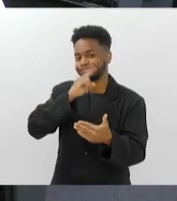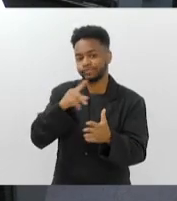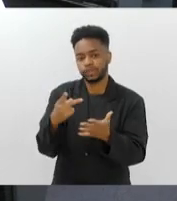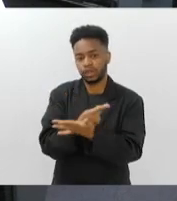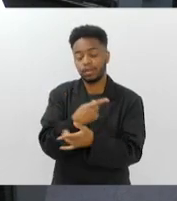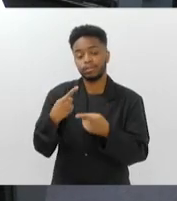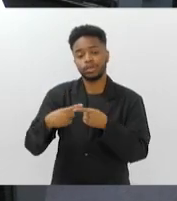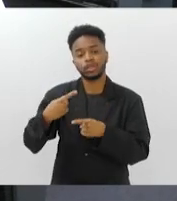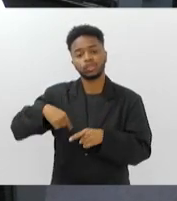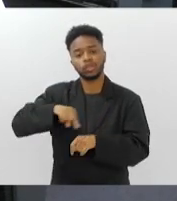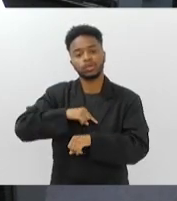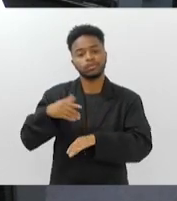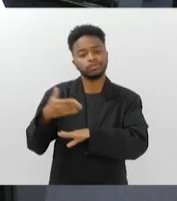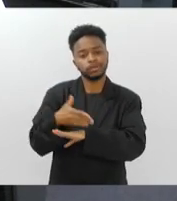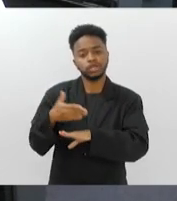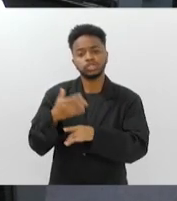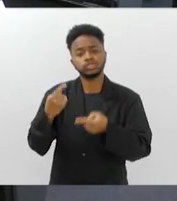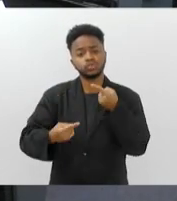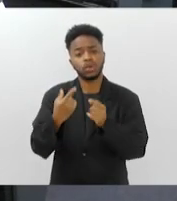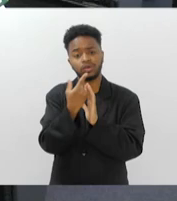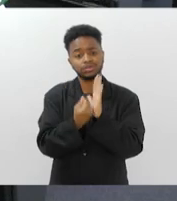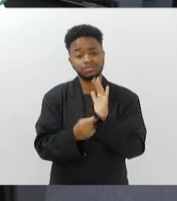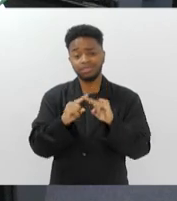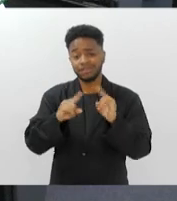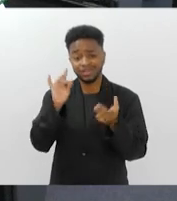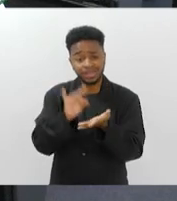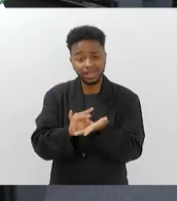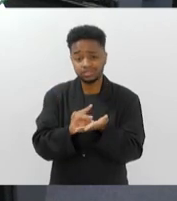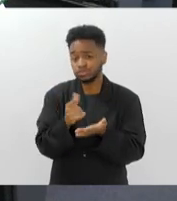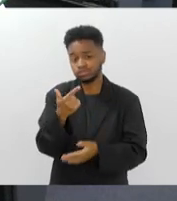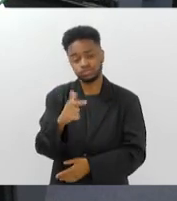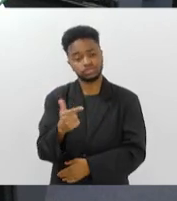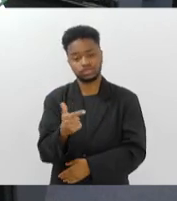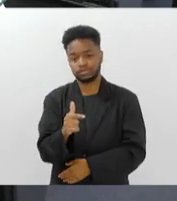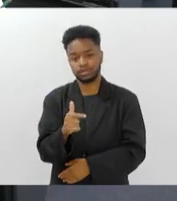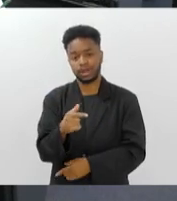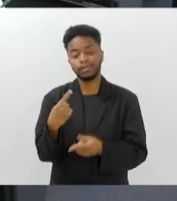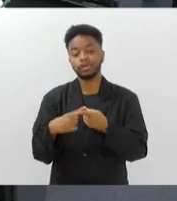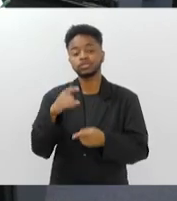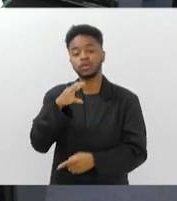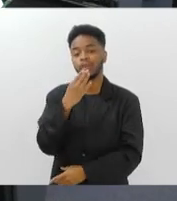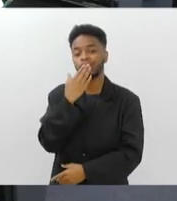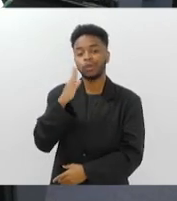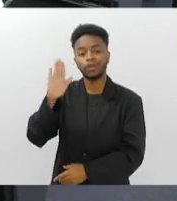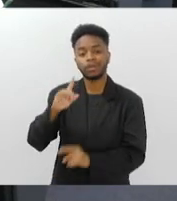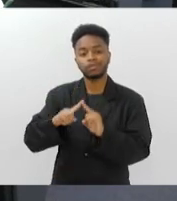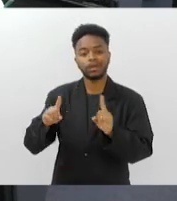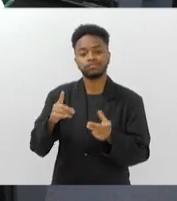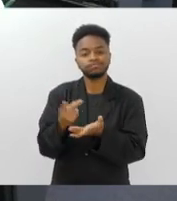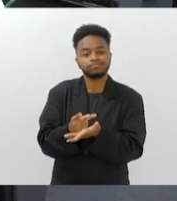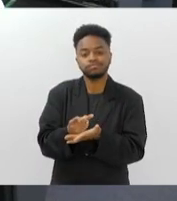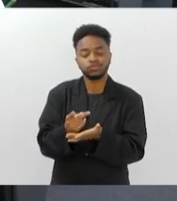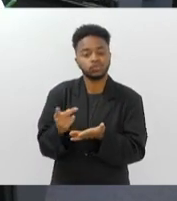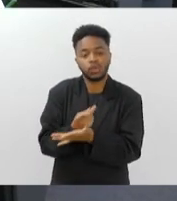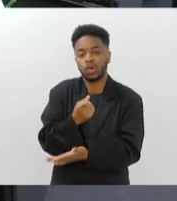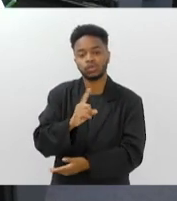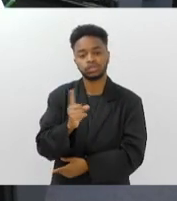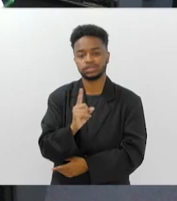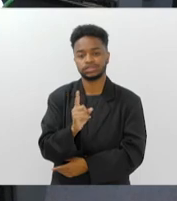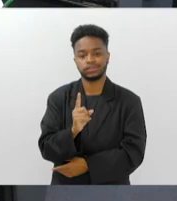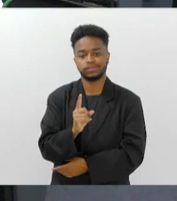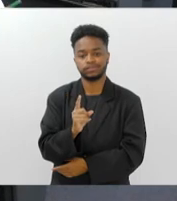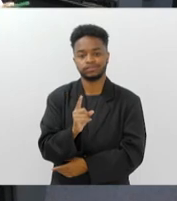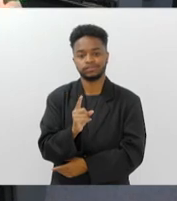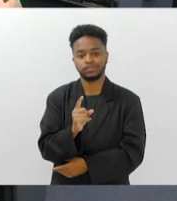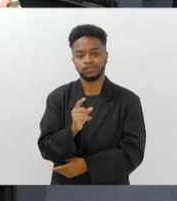audiências discutindo um orçamento que não existia que de fato era uma promessa que não se consolidou né que não se transformou